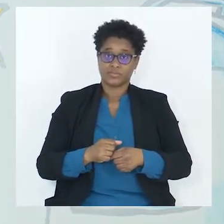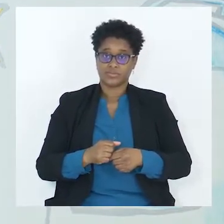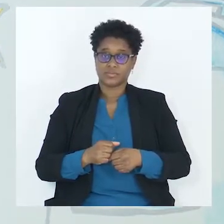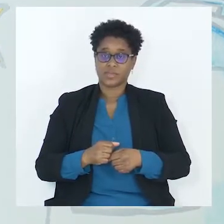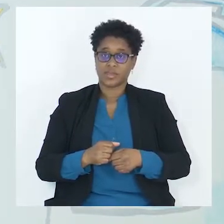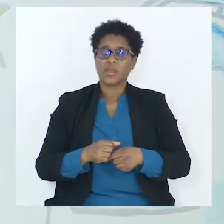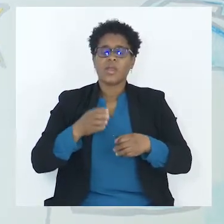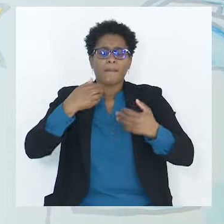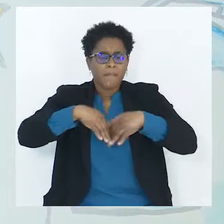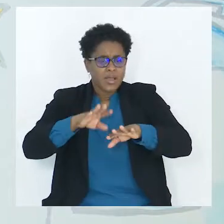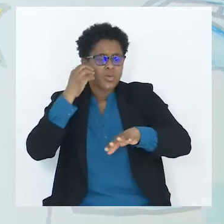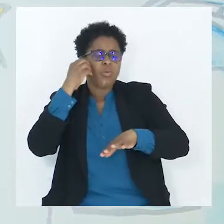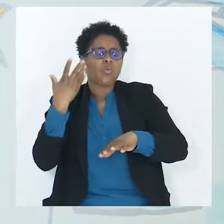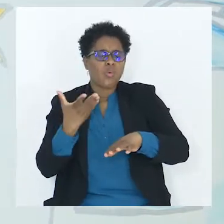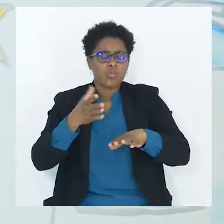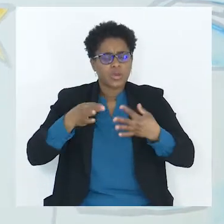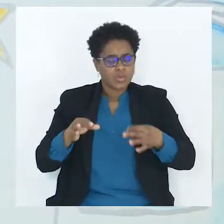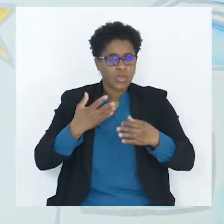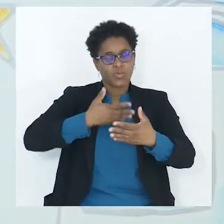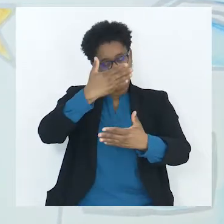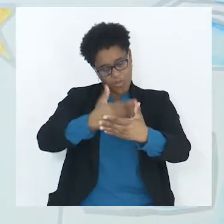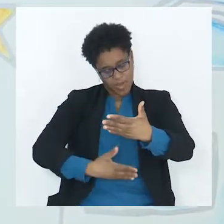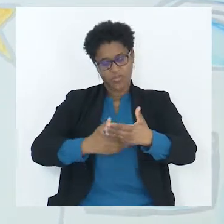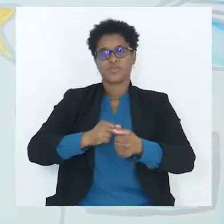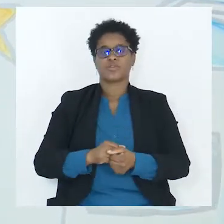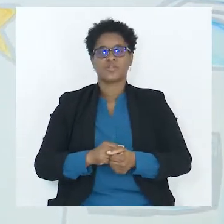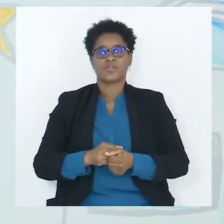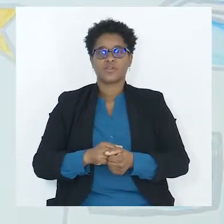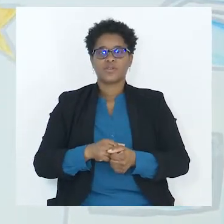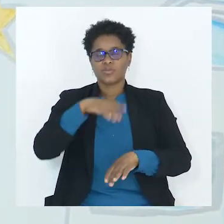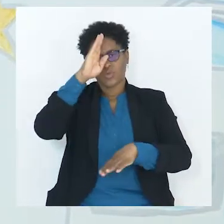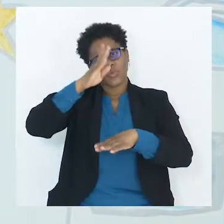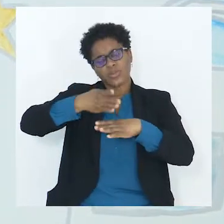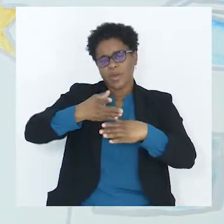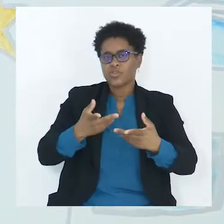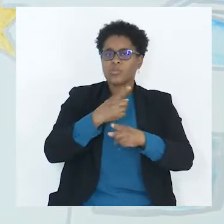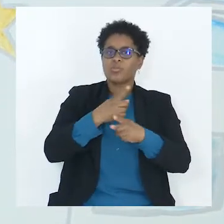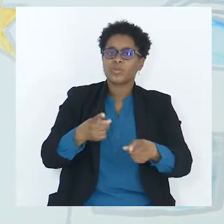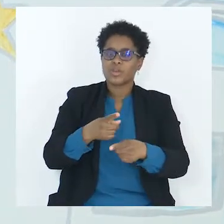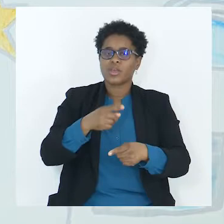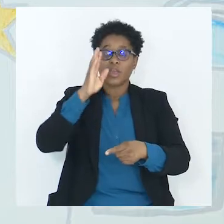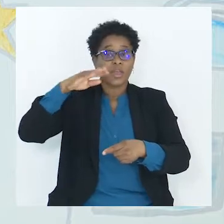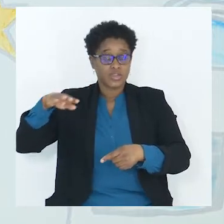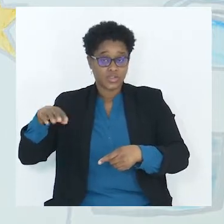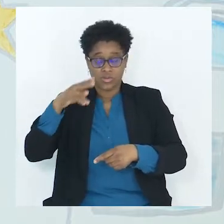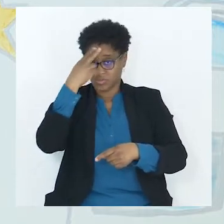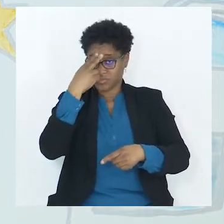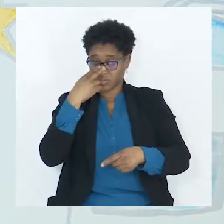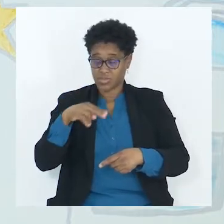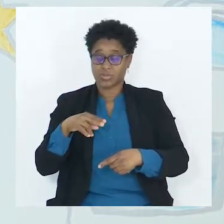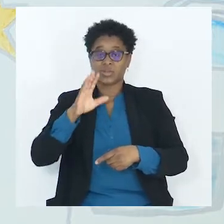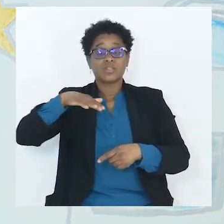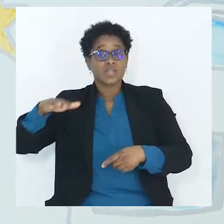como? Naturalmente, com documentos, com fatos, porque a história é uma